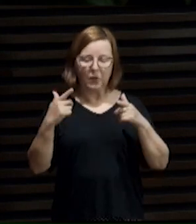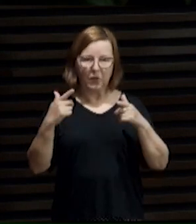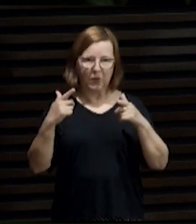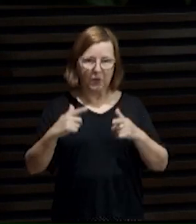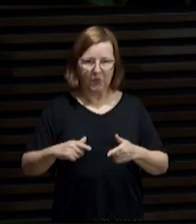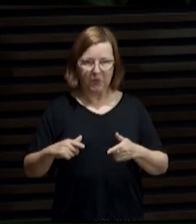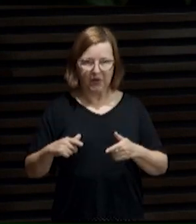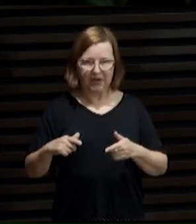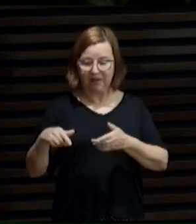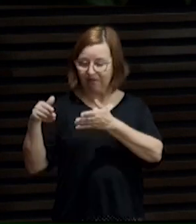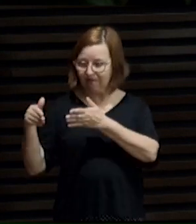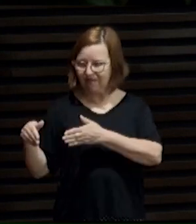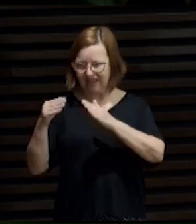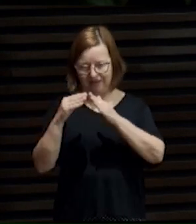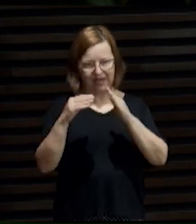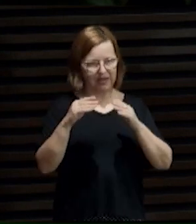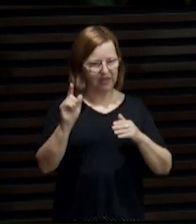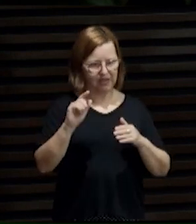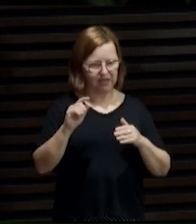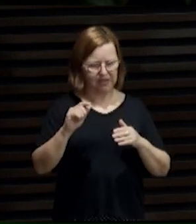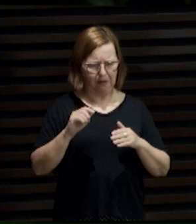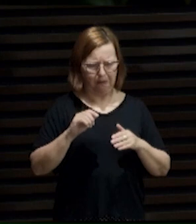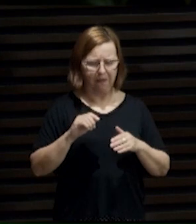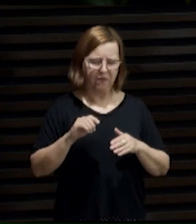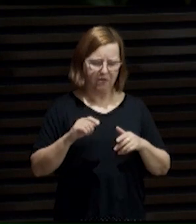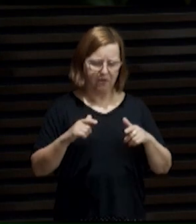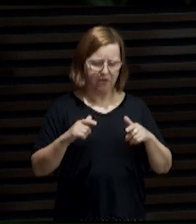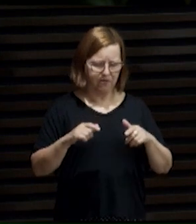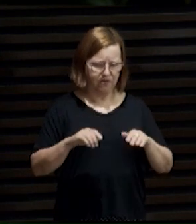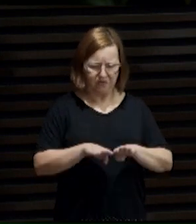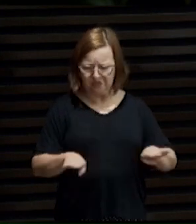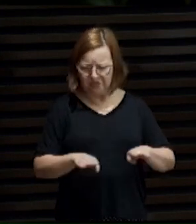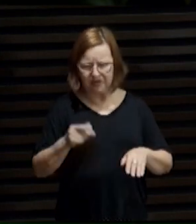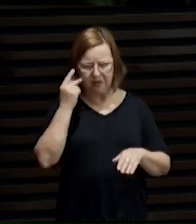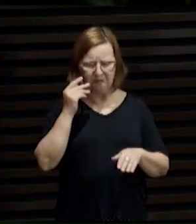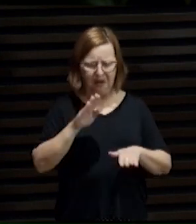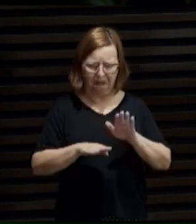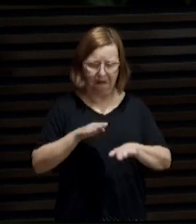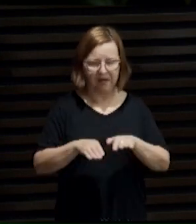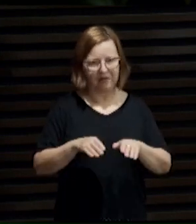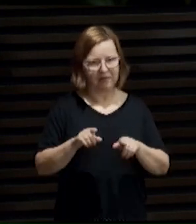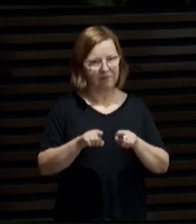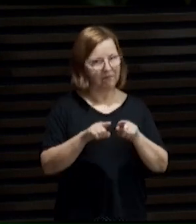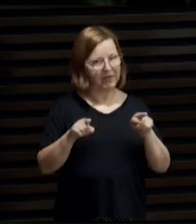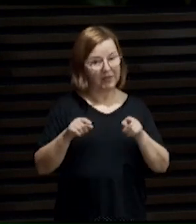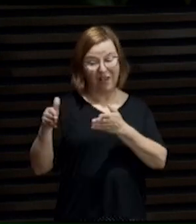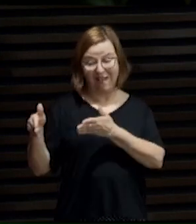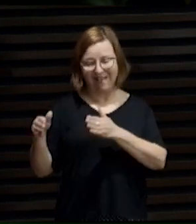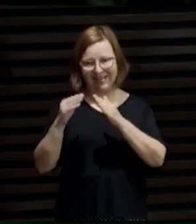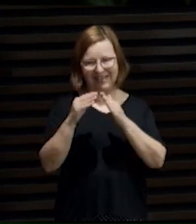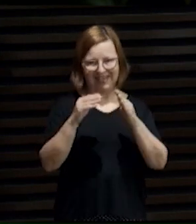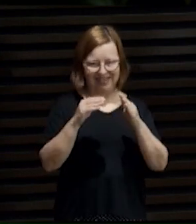no chão para ser pisoteada, nem no topo da casa para dominar, mas ao lado da casa, sendo uma